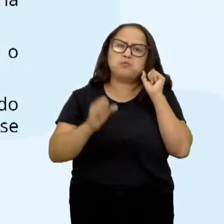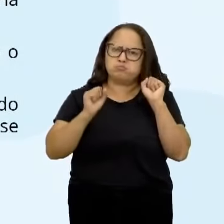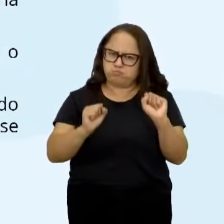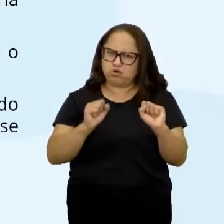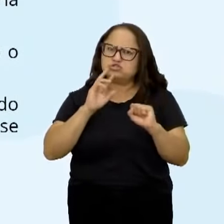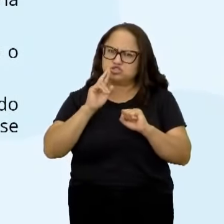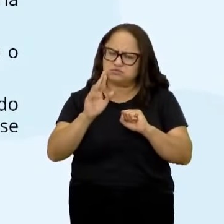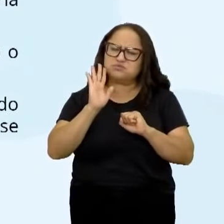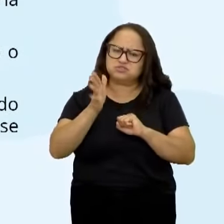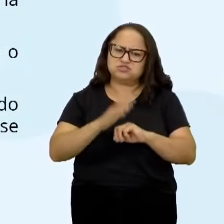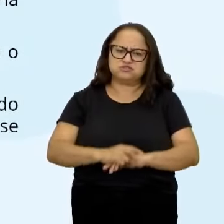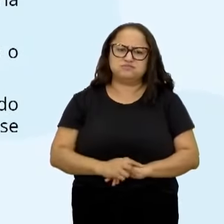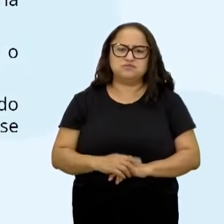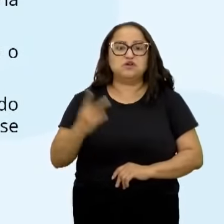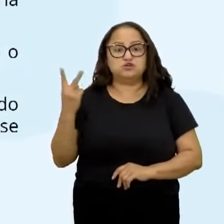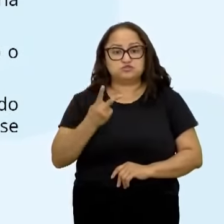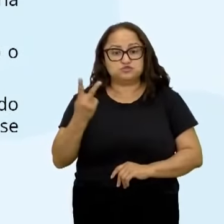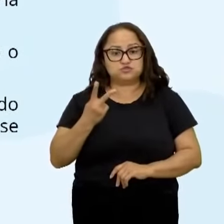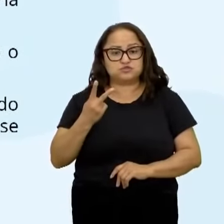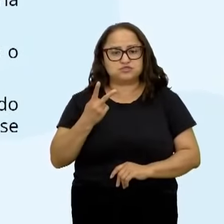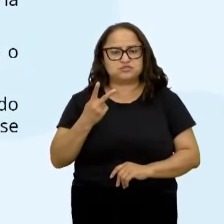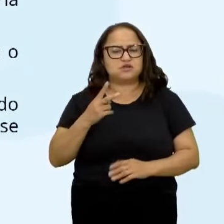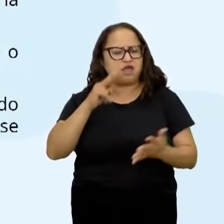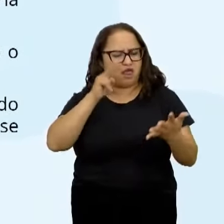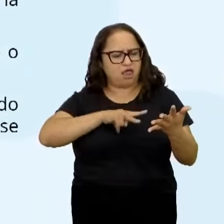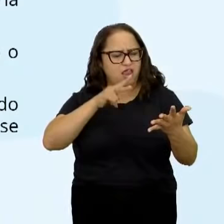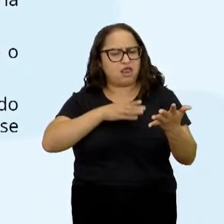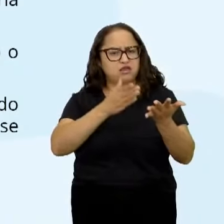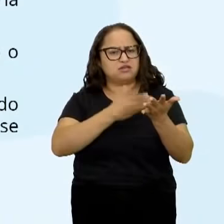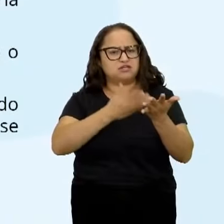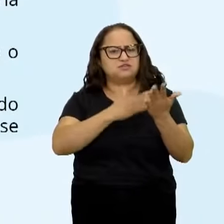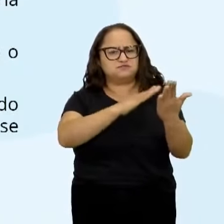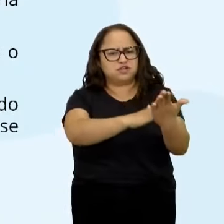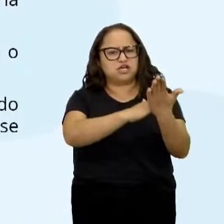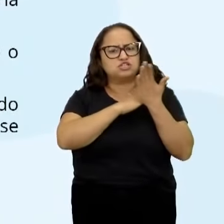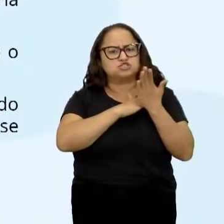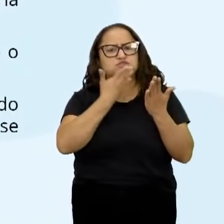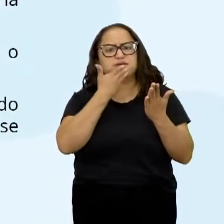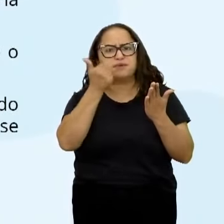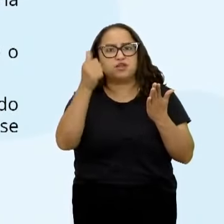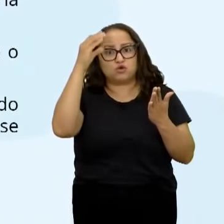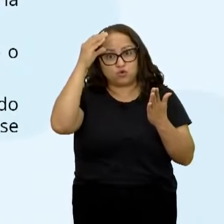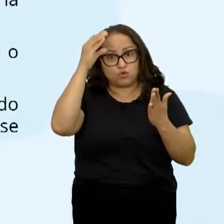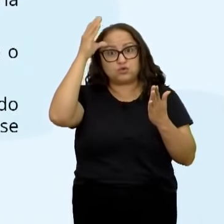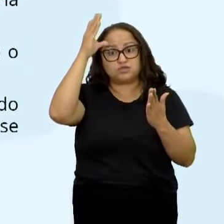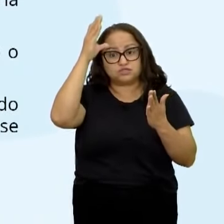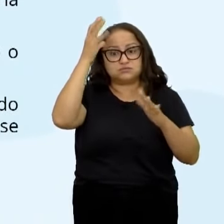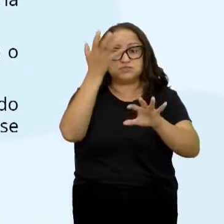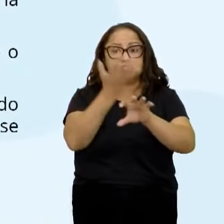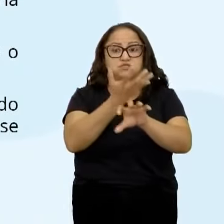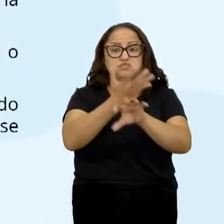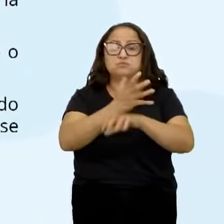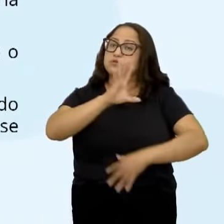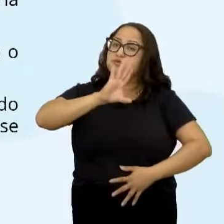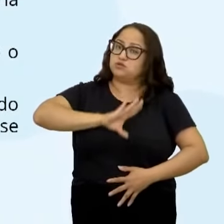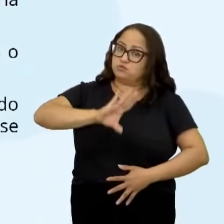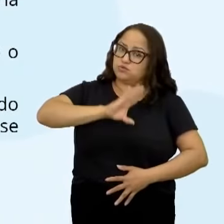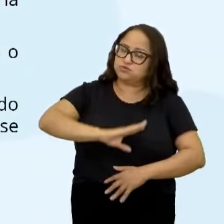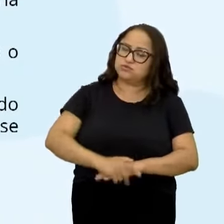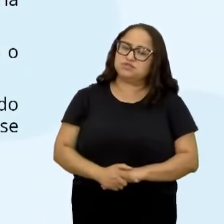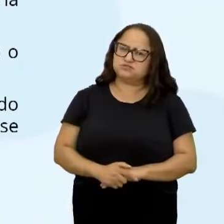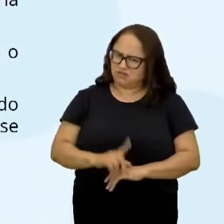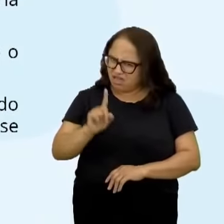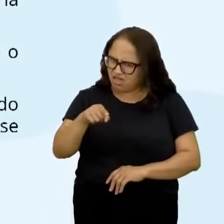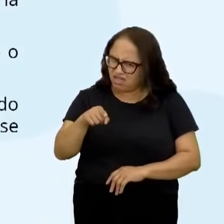detalhes pode mandando para gente já tá dois ler o livro me ajuda a melhorar meu conhecimento da disciplina de português